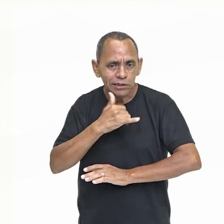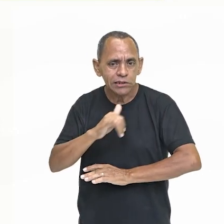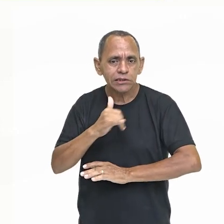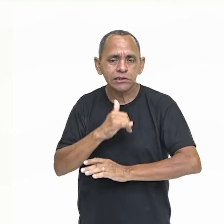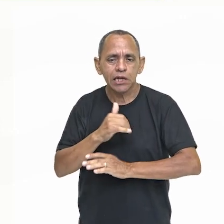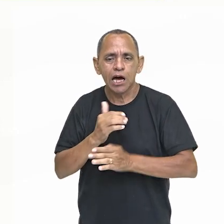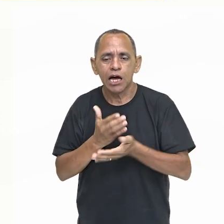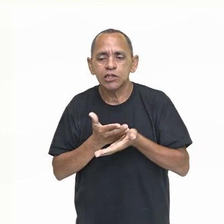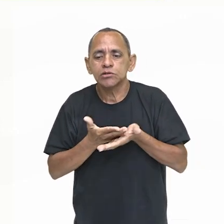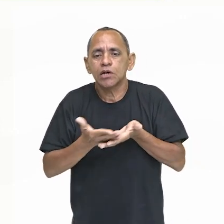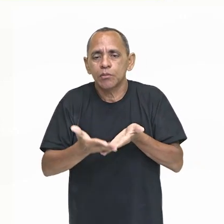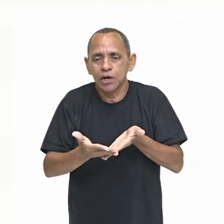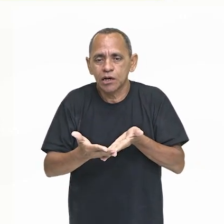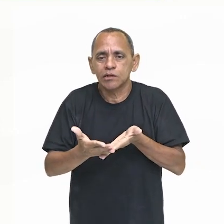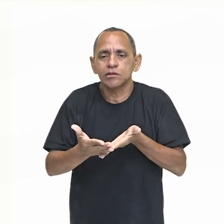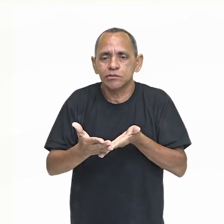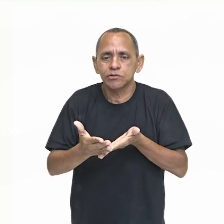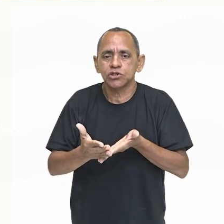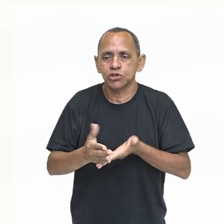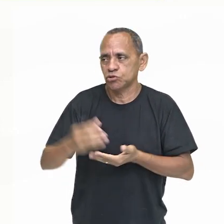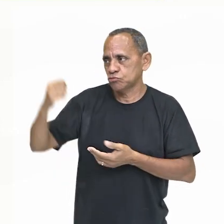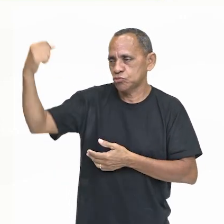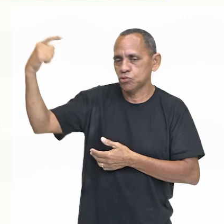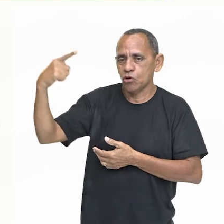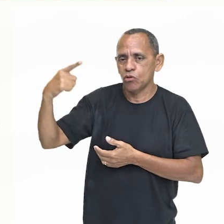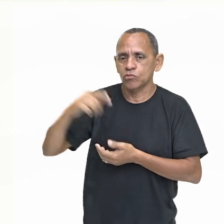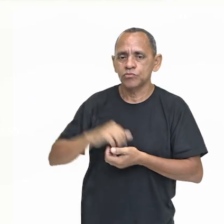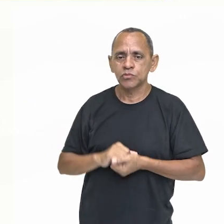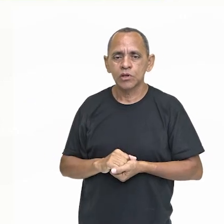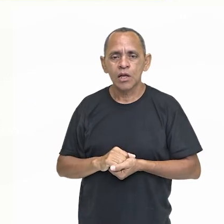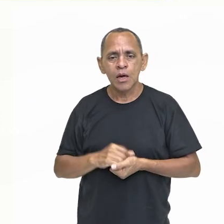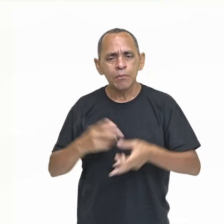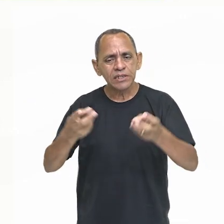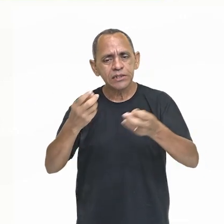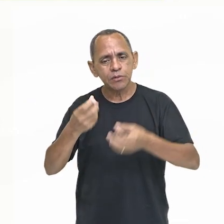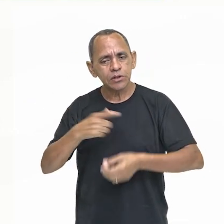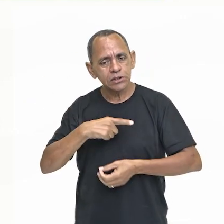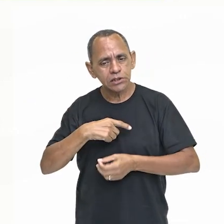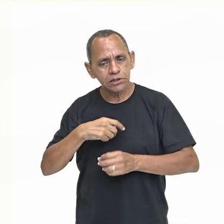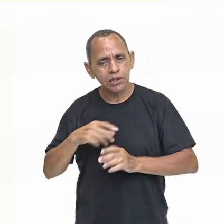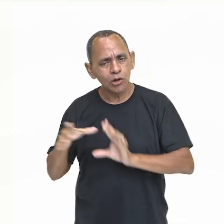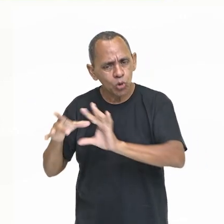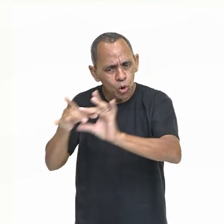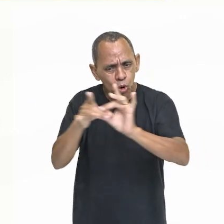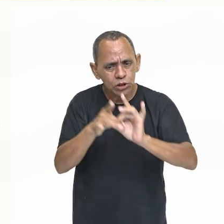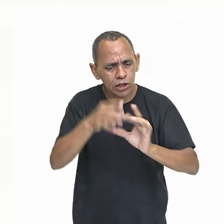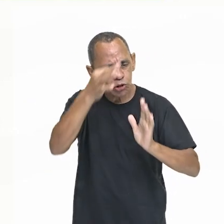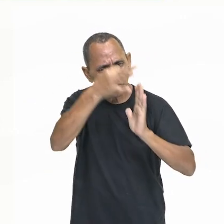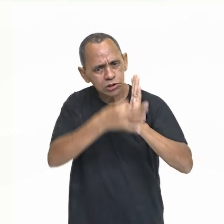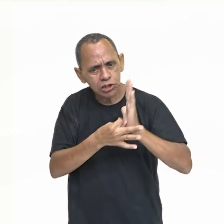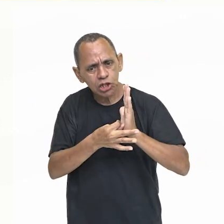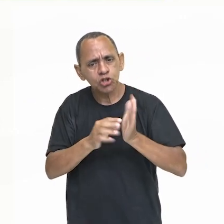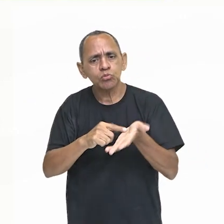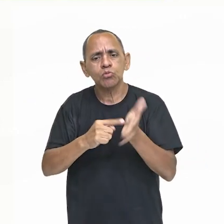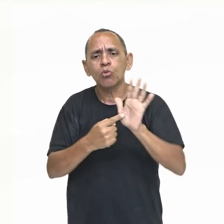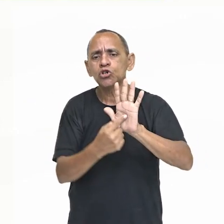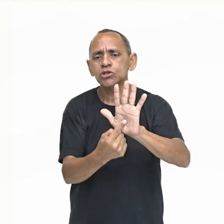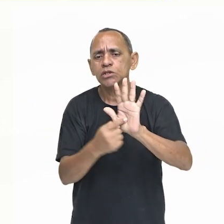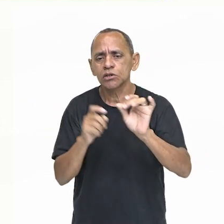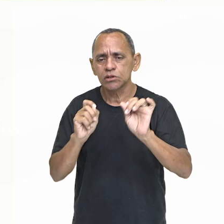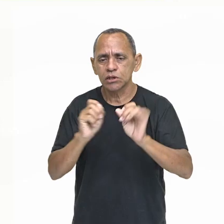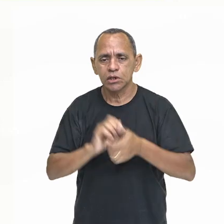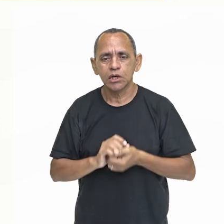do sol? Vejam que eu trouxe um contexto para você, falando aí sobre a tecnologia